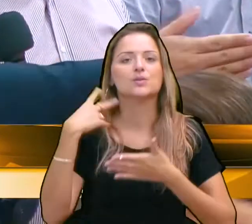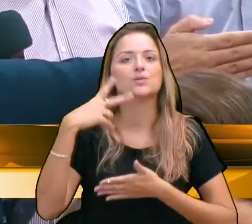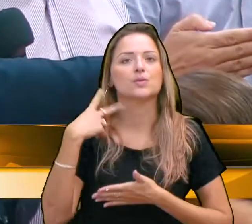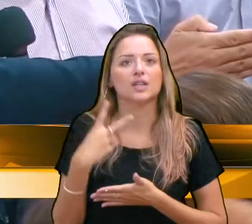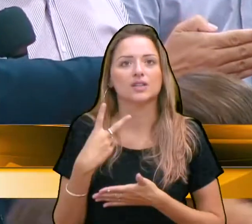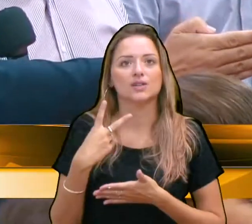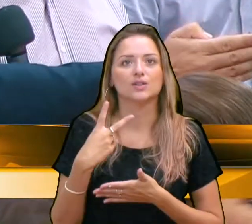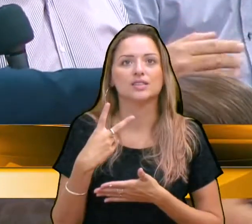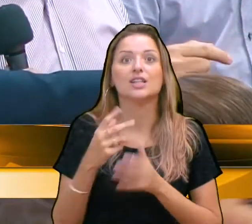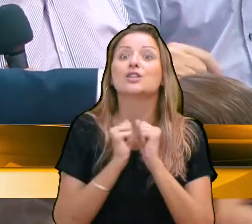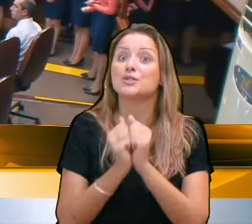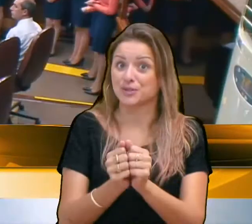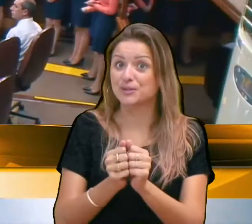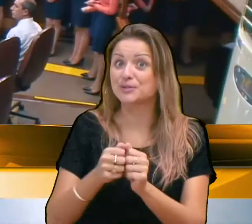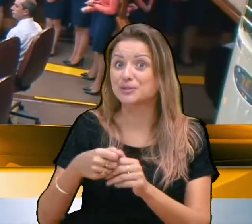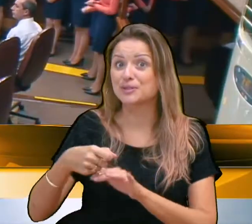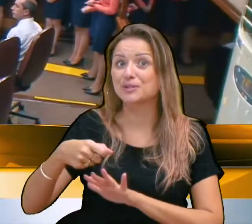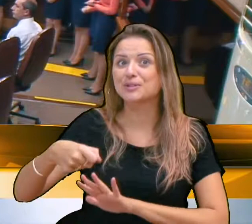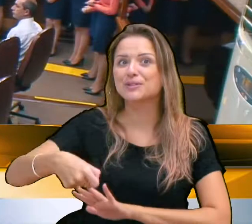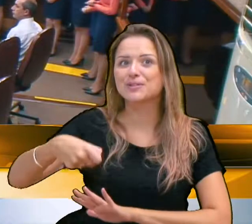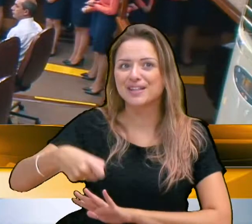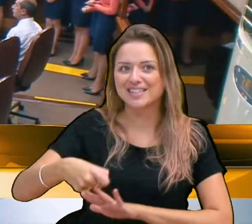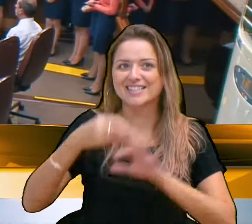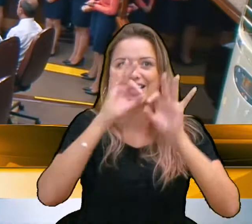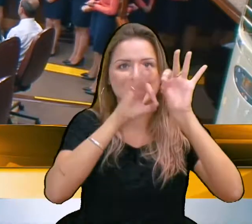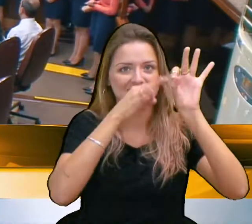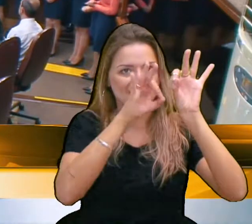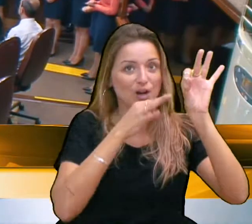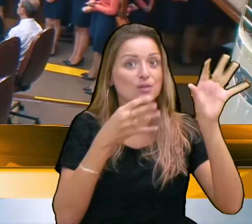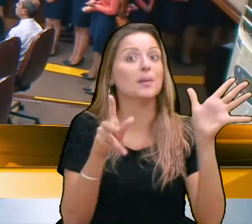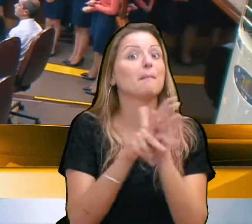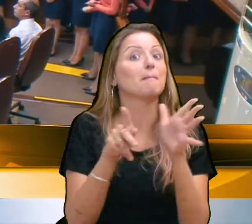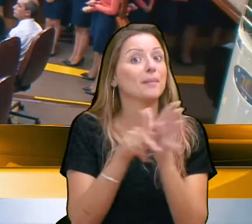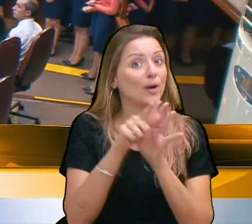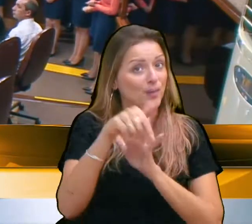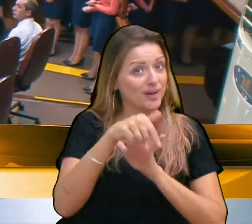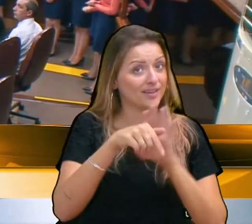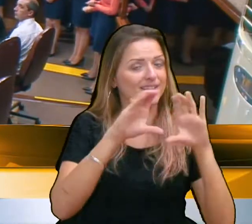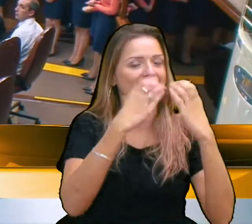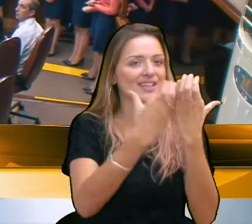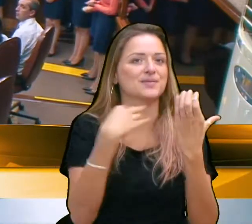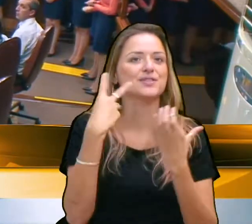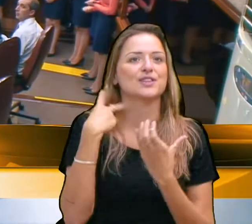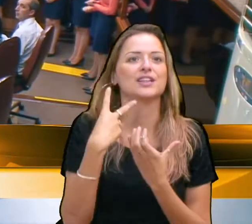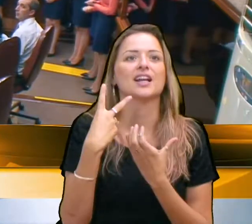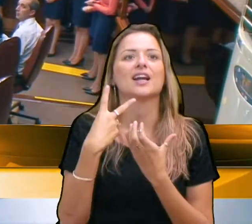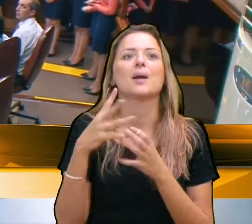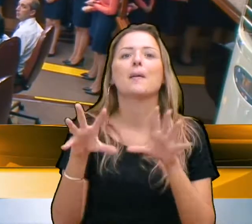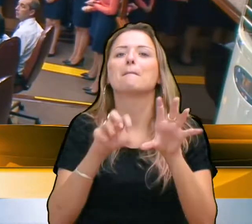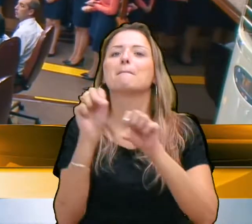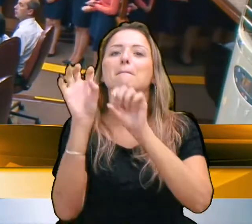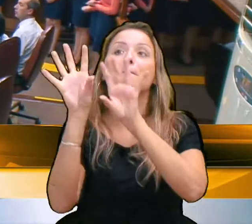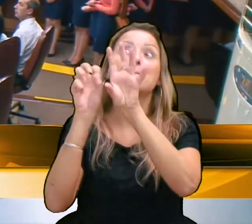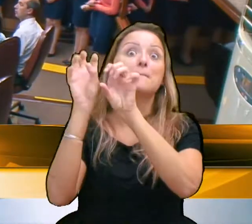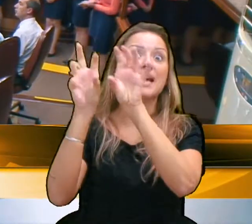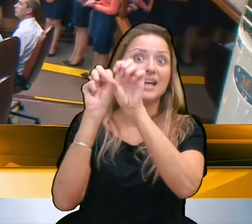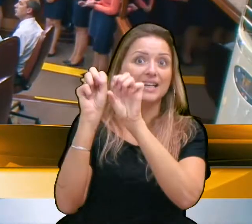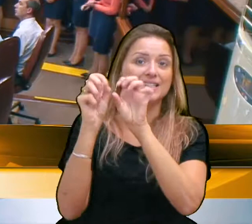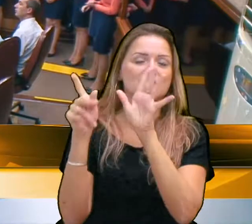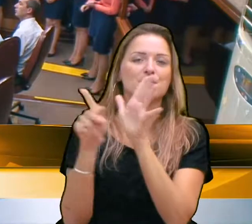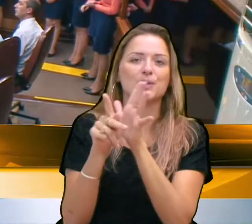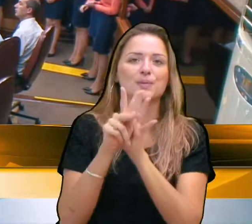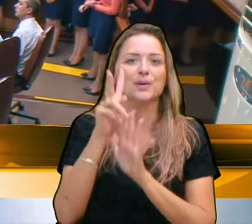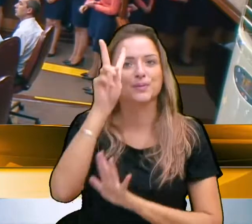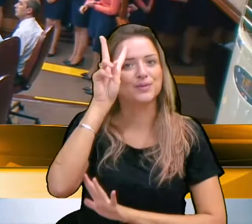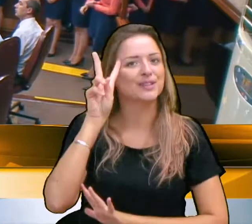com uma cesta de uva, uva aqui das parreiras que circundam a casa, que foram colhidas pelo vereador Velocino Esse, inclusive.